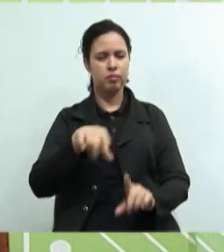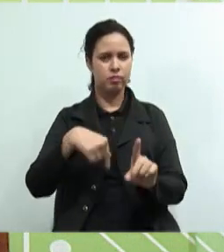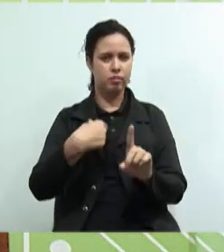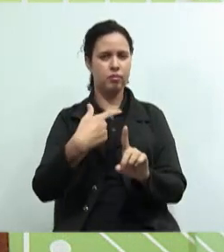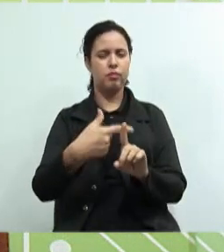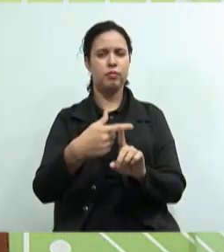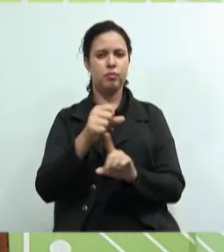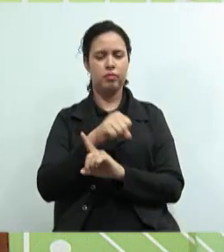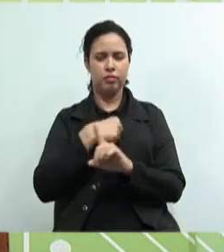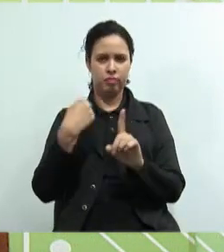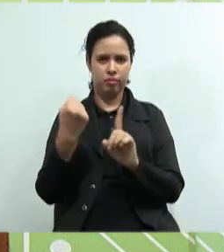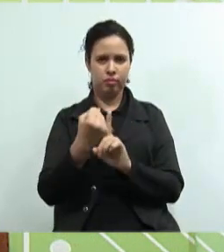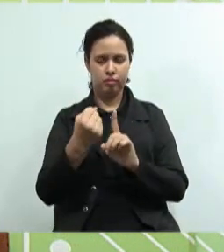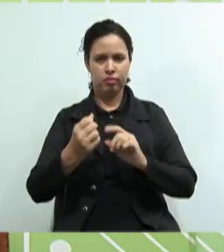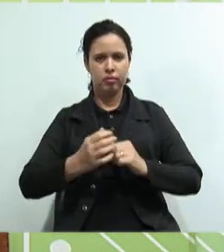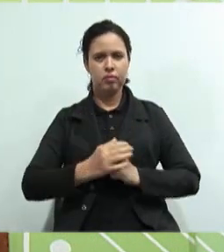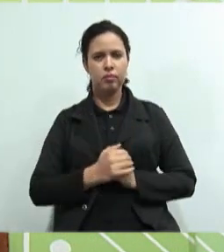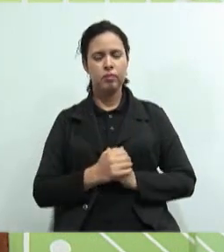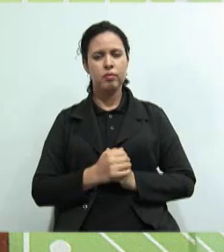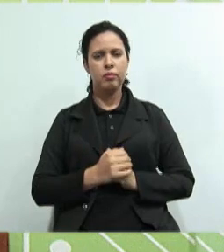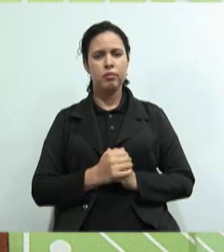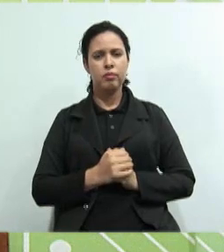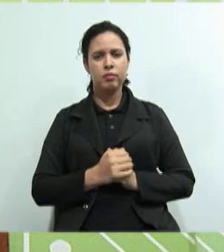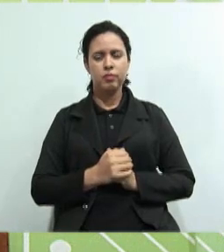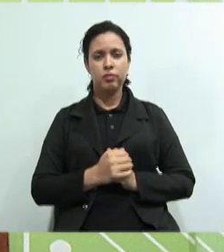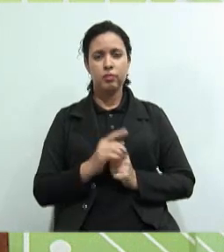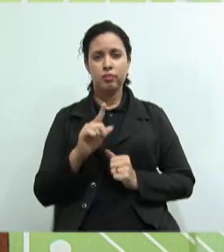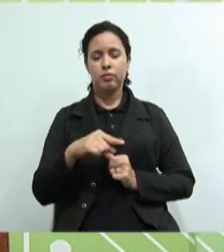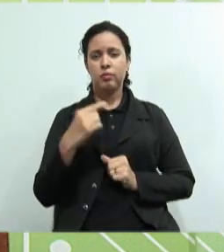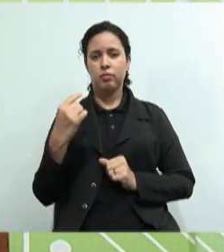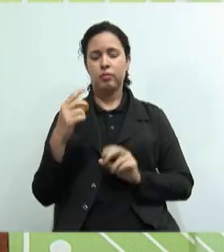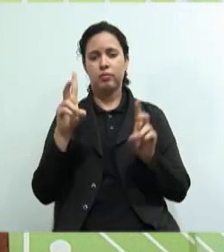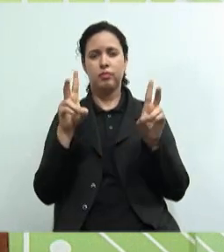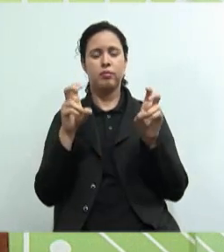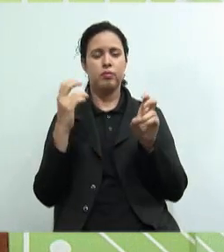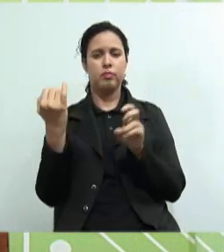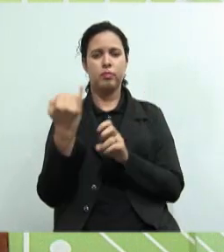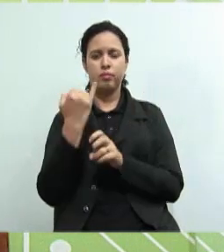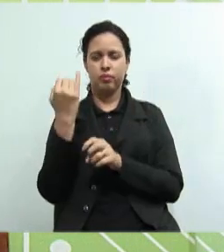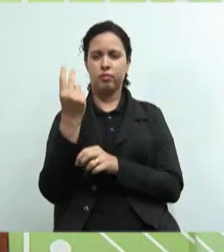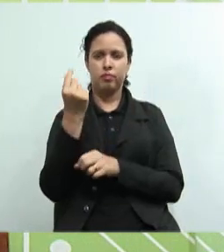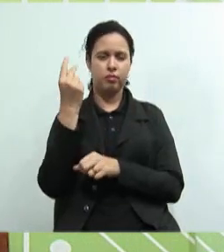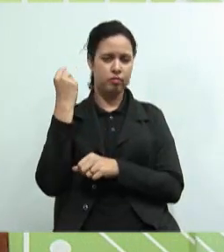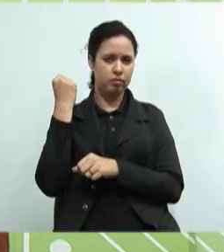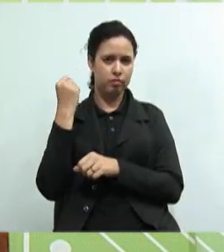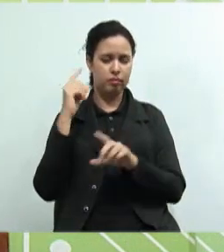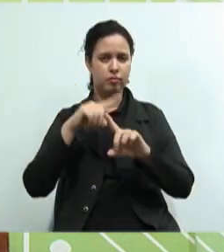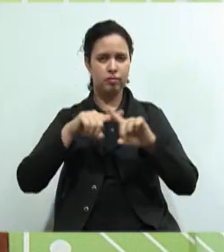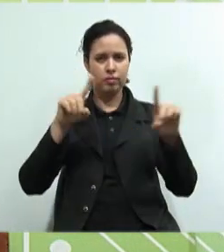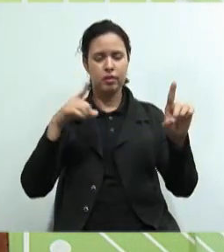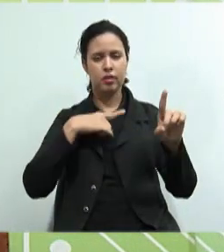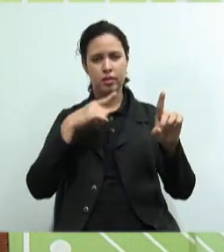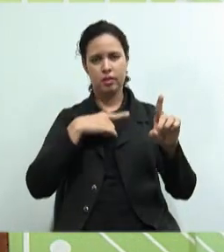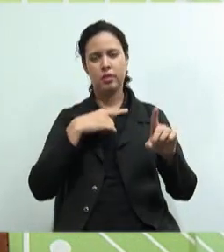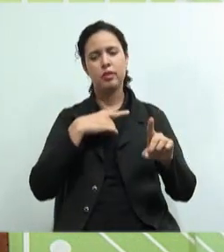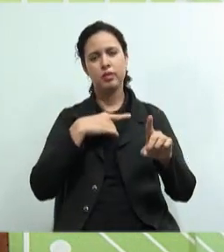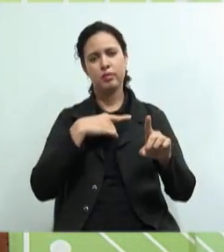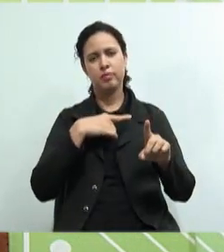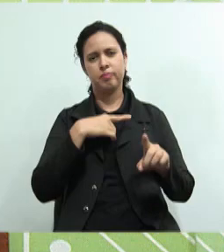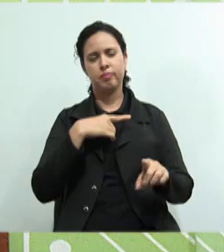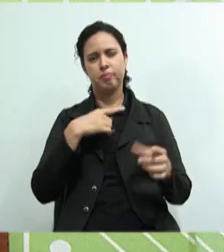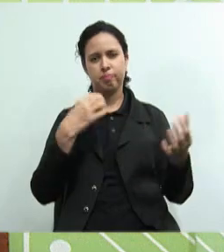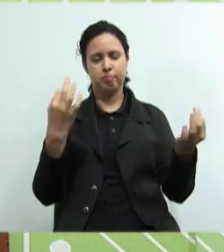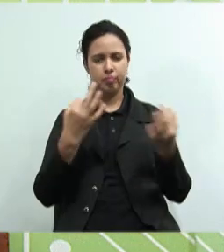nossa sociedade. Esse é um assunto muito relevante no mundo há muitas décadas, mas que tem ganhado especial relevância